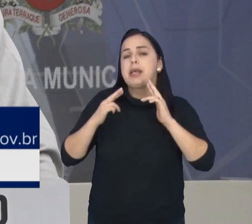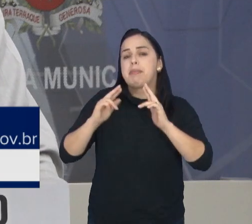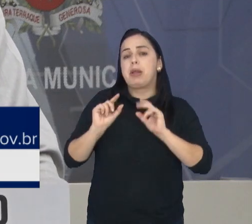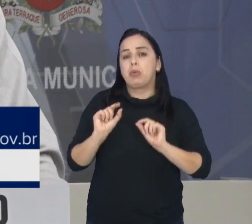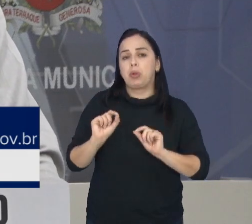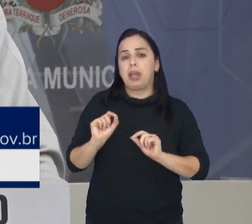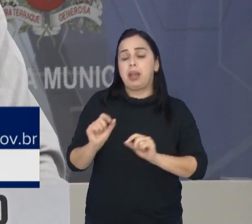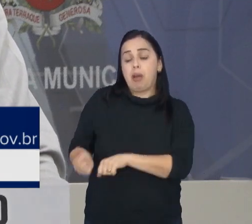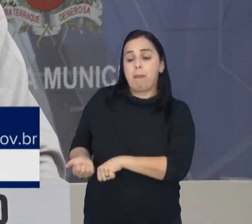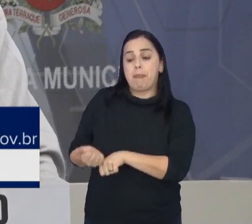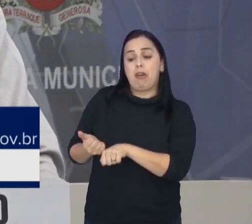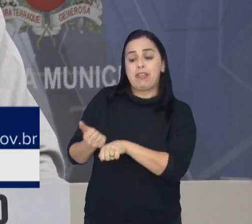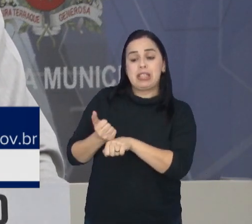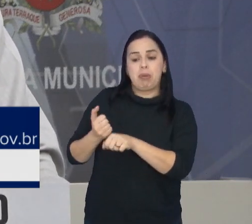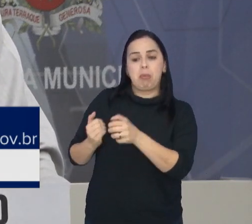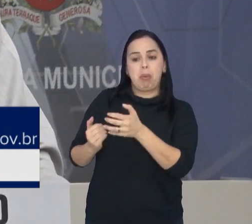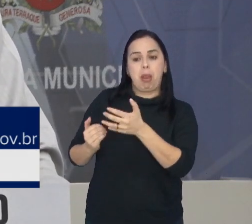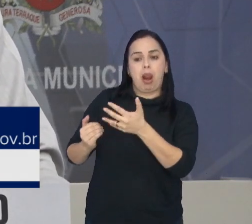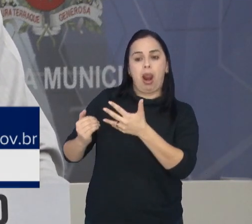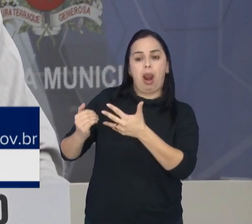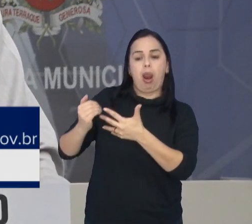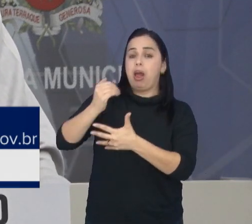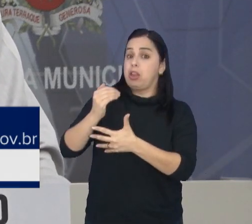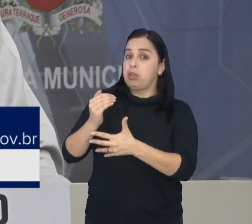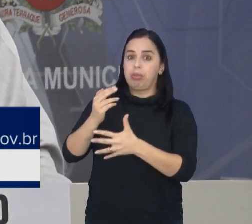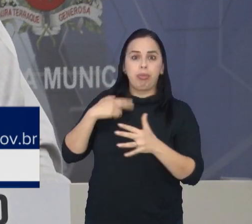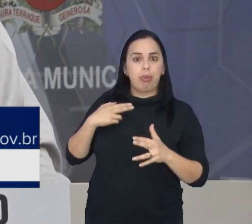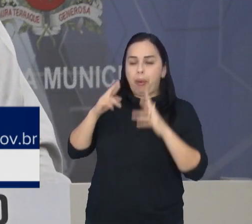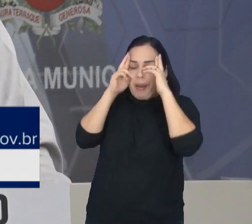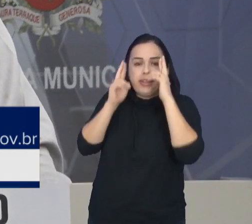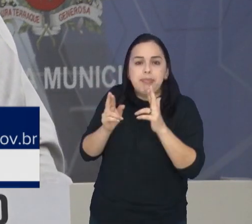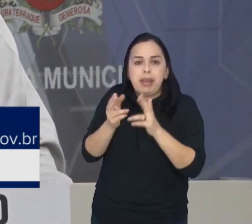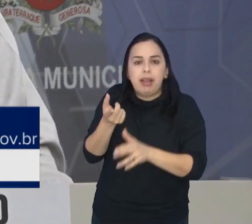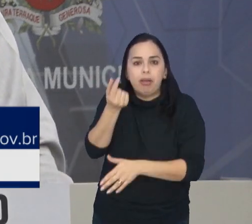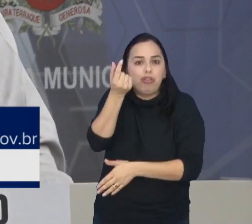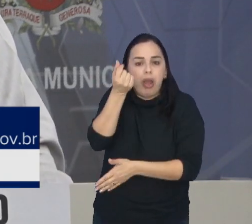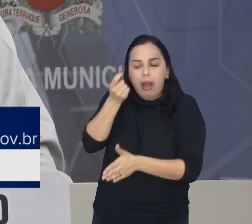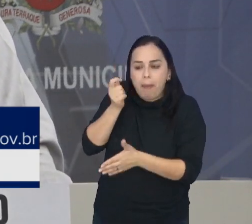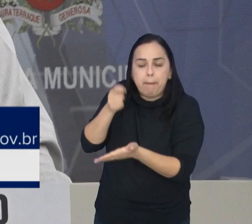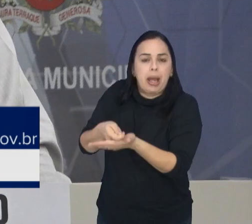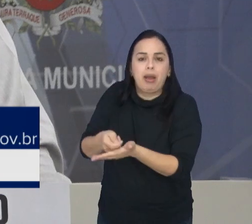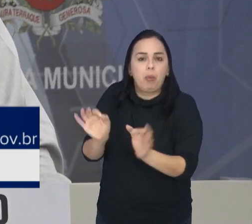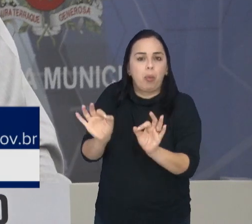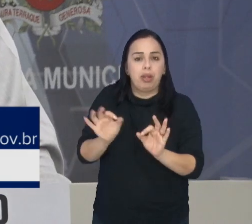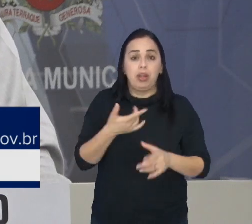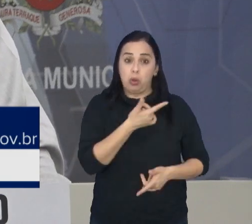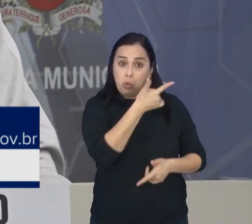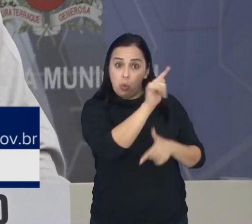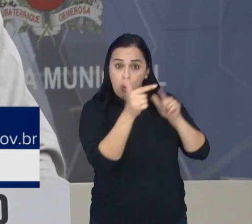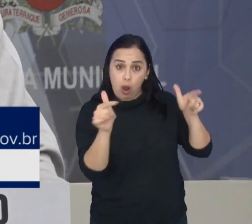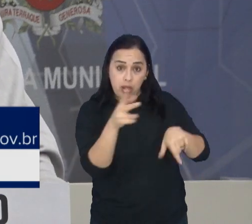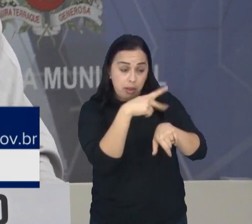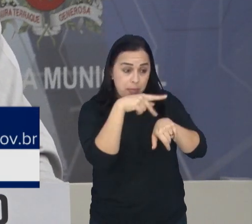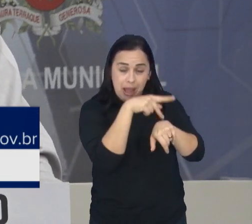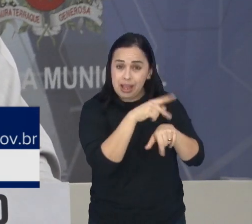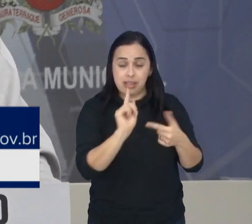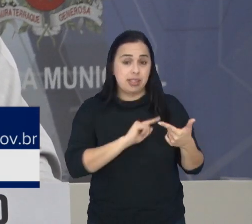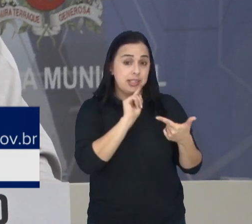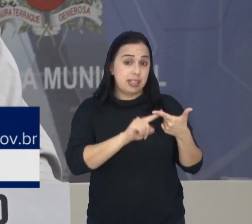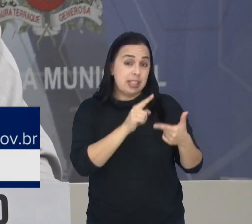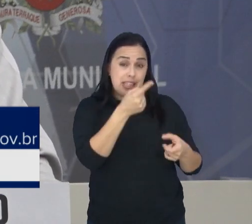a progressão de carreira do servidor. É um absurdo, em qualquer local, qualquer país do mundo, qualquer